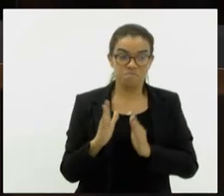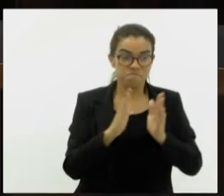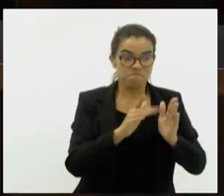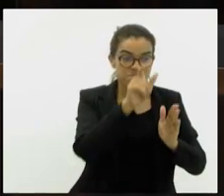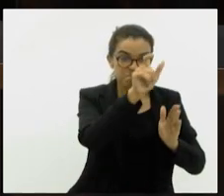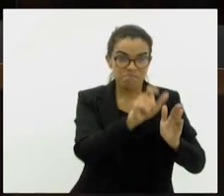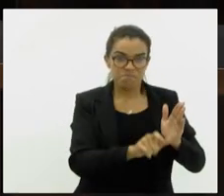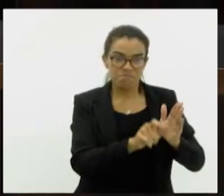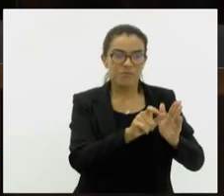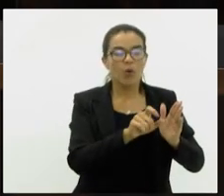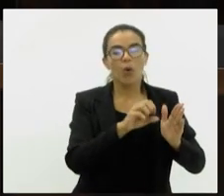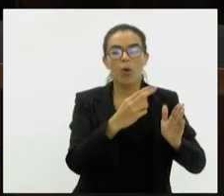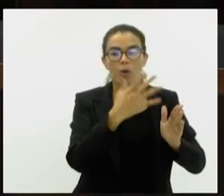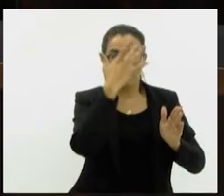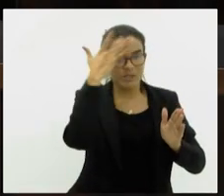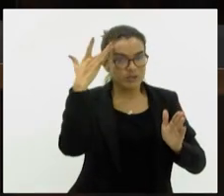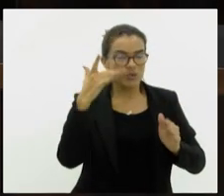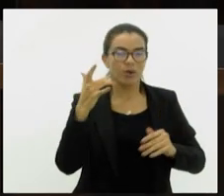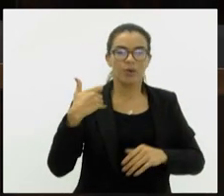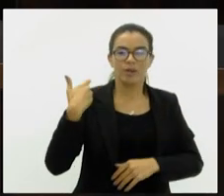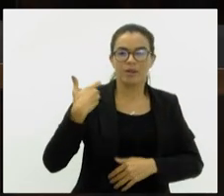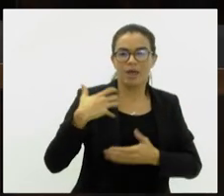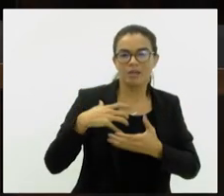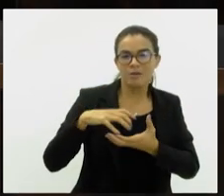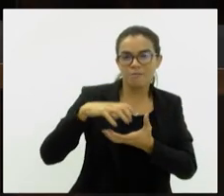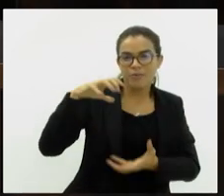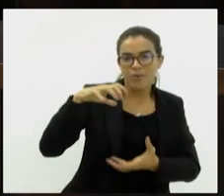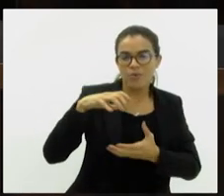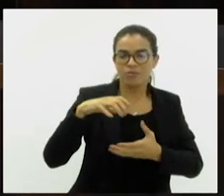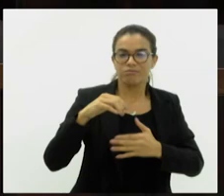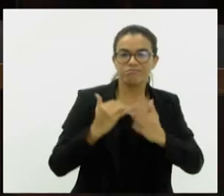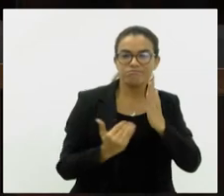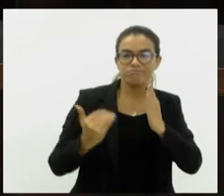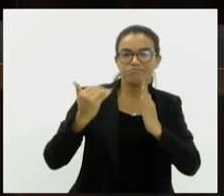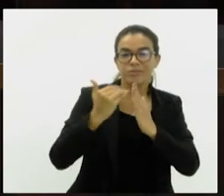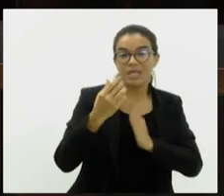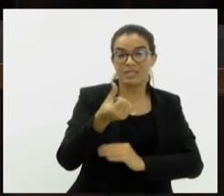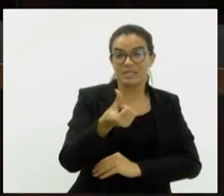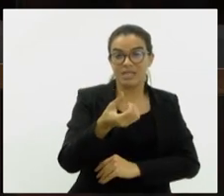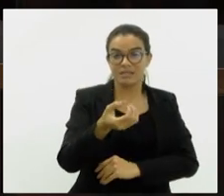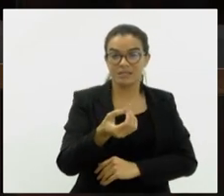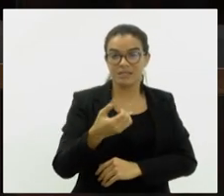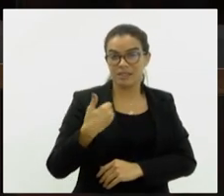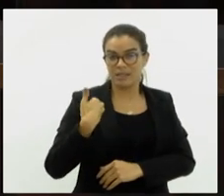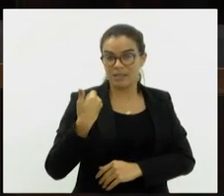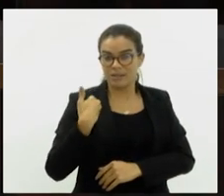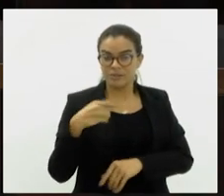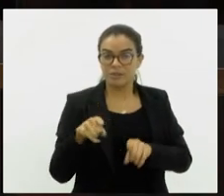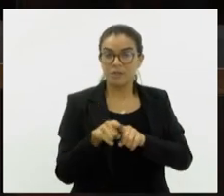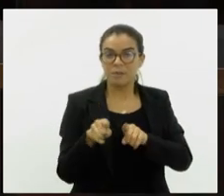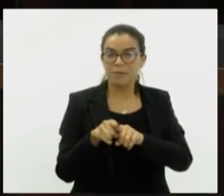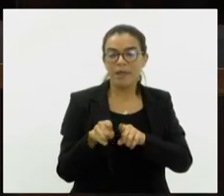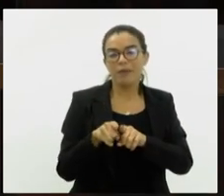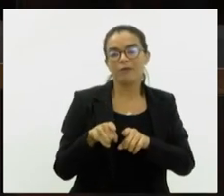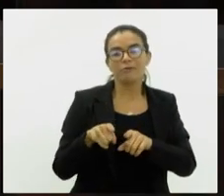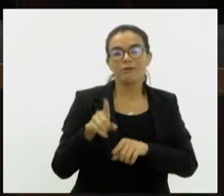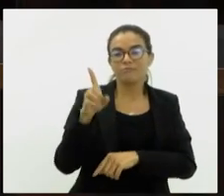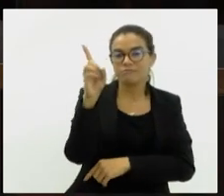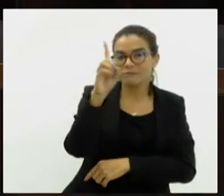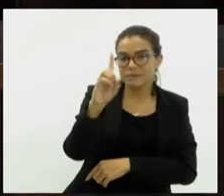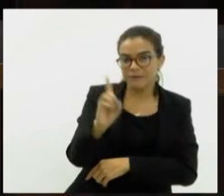ou interveniente pessoa com idade igual ou superior a 60 anos e portadores de